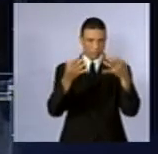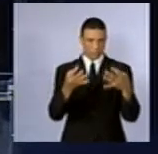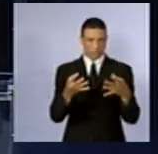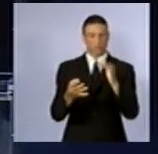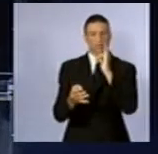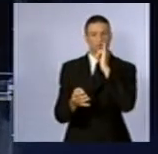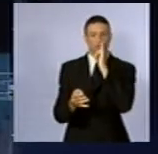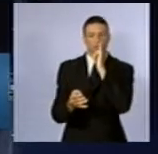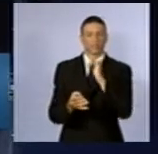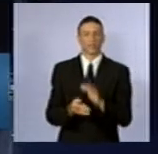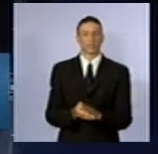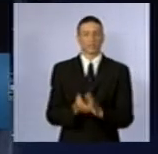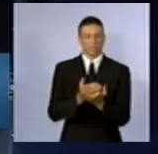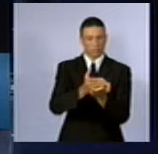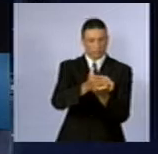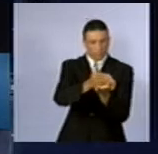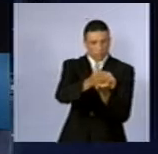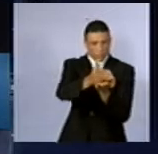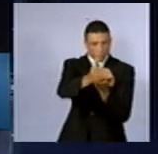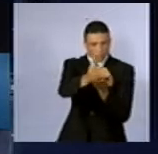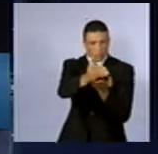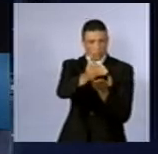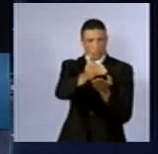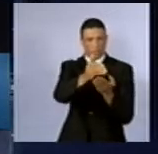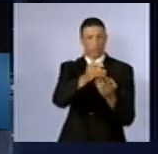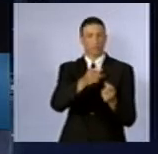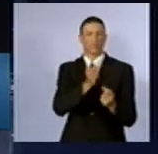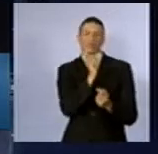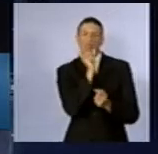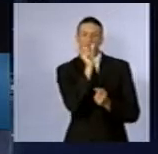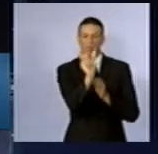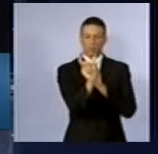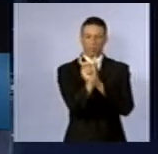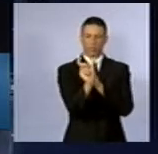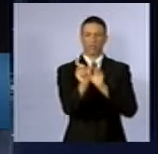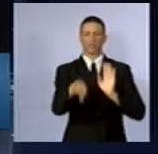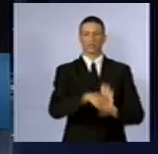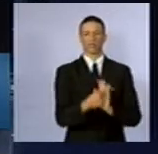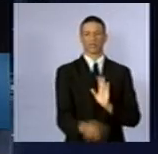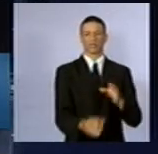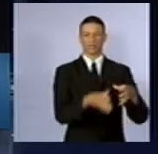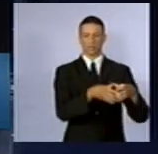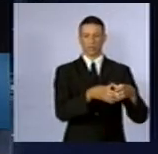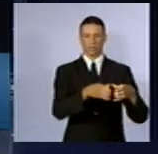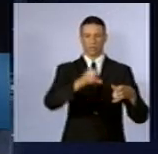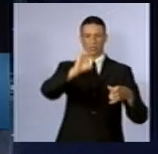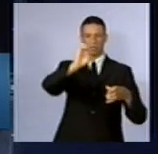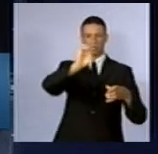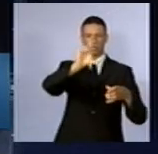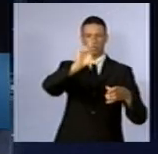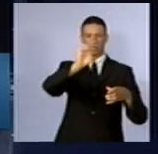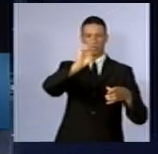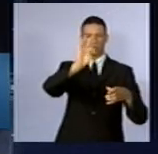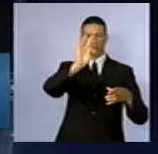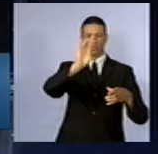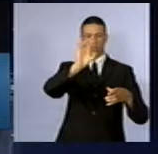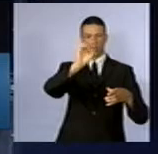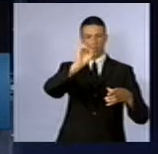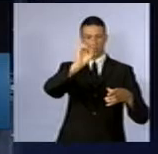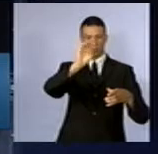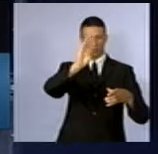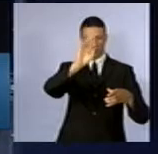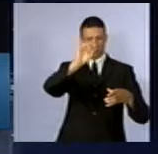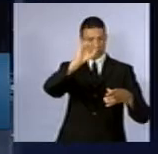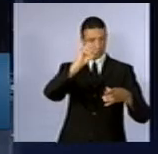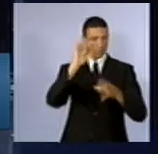Eu, inicialmente, vou aqui algumas palavras a respeito da nossa empresa, né? A Eletrobras é uma empresa estatal, completamos ano